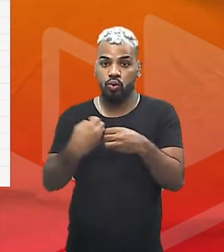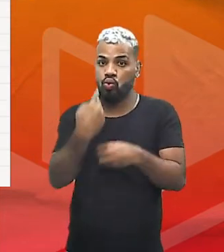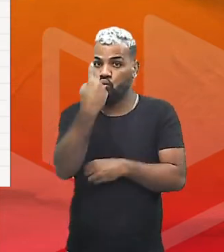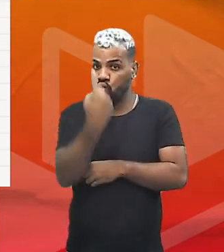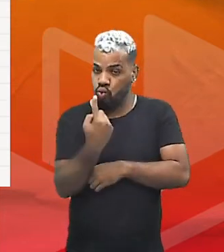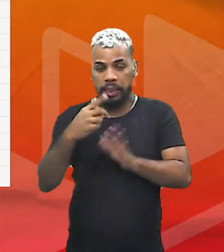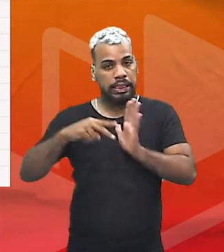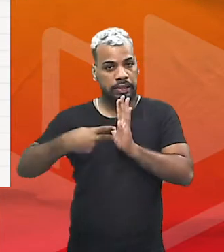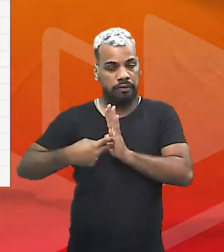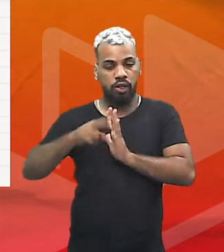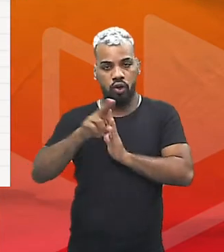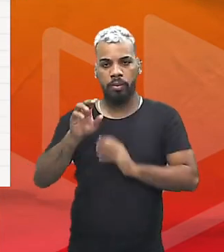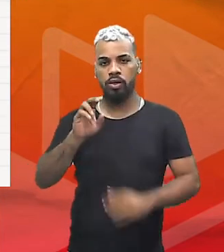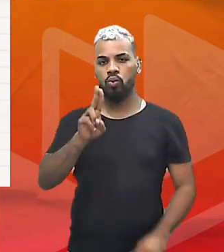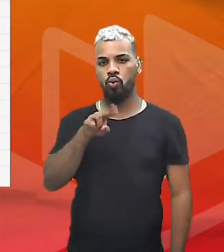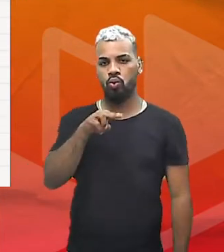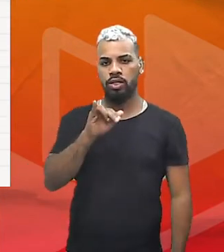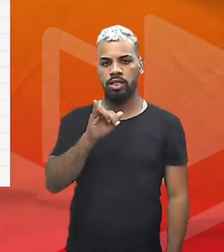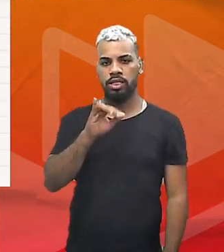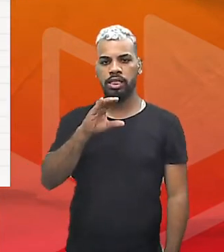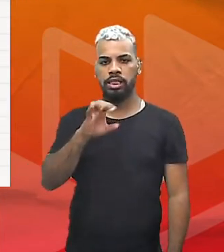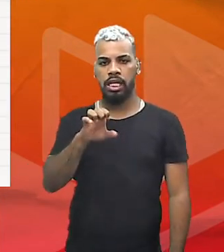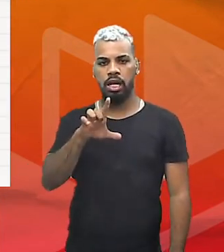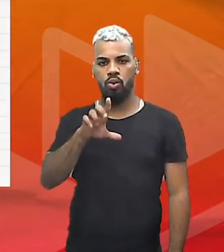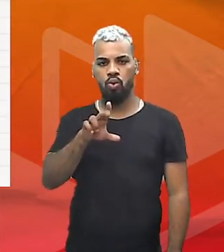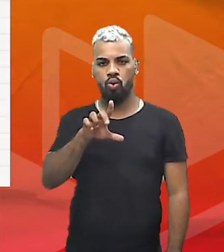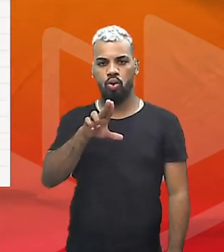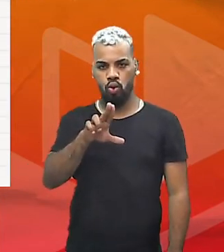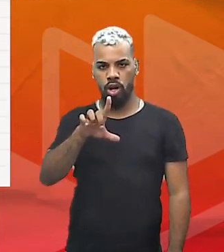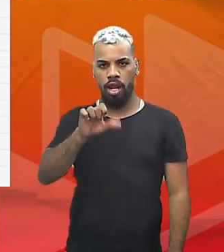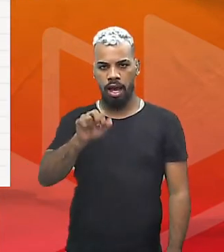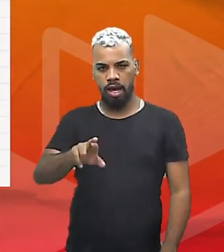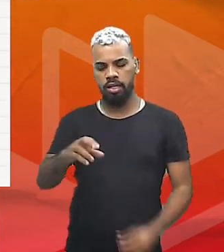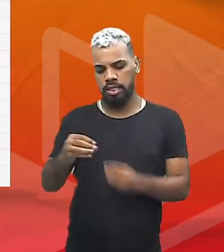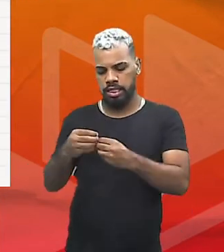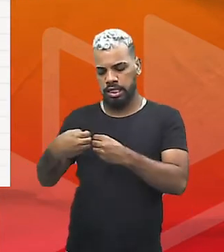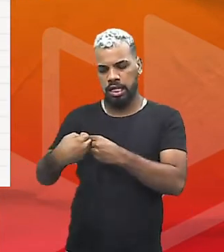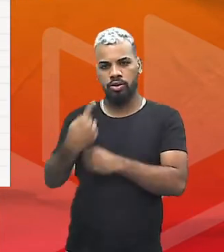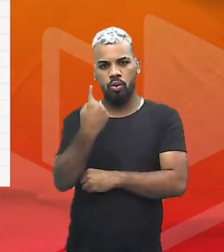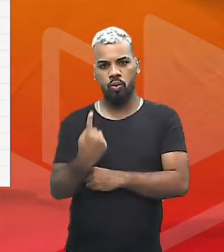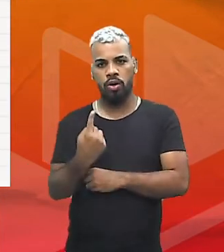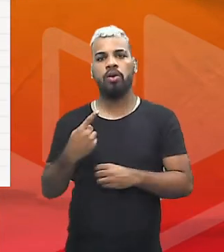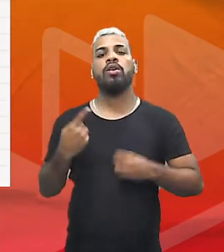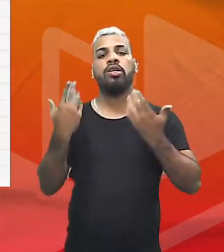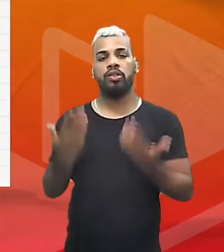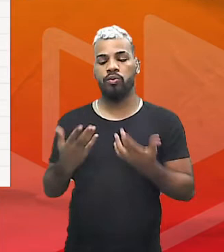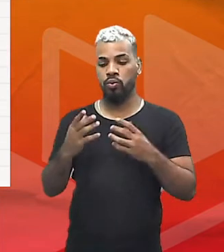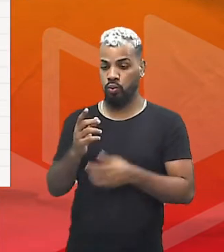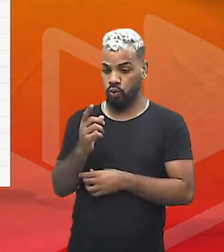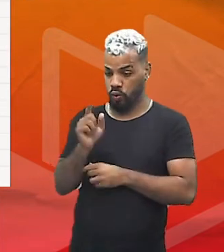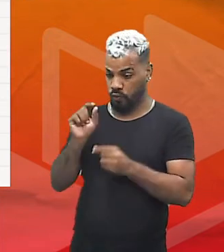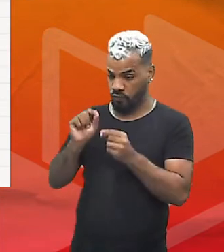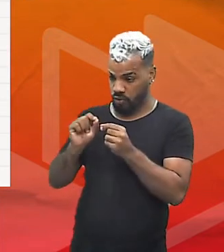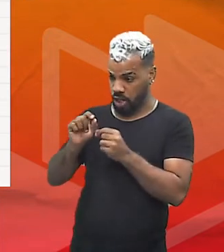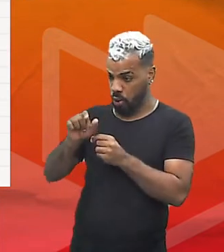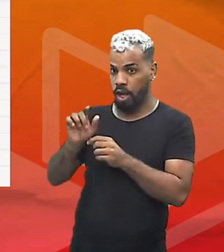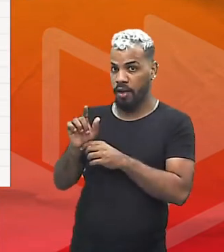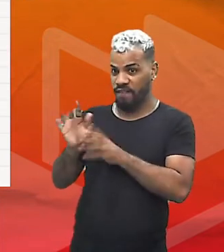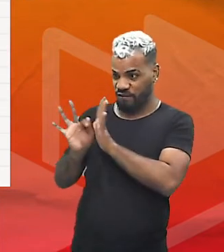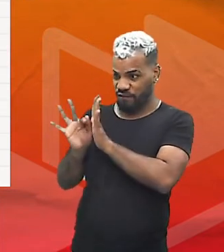essa fermentação realizada por leveduras vocês tomem cuidado que além de ser realizado por leveduras